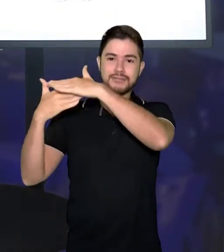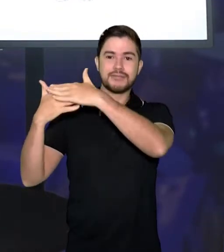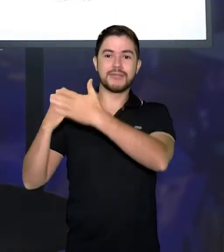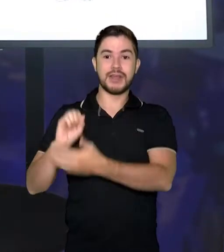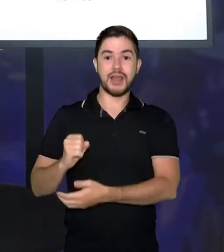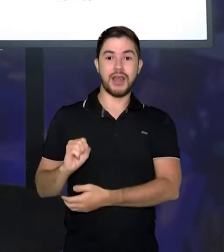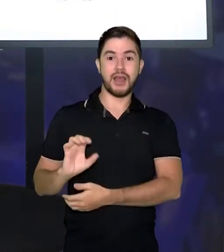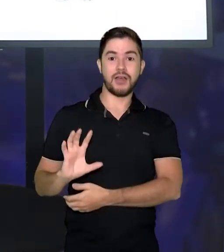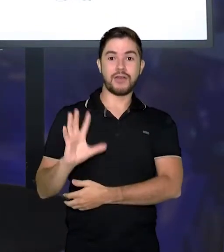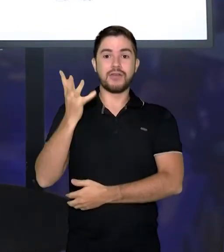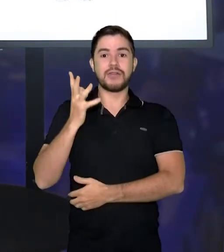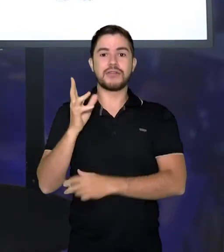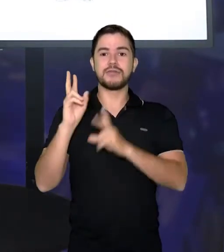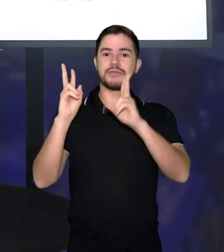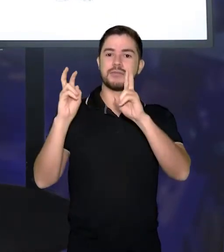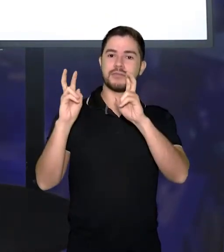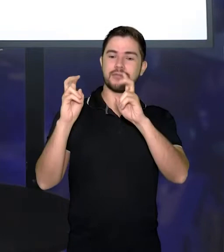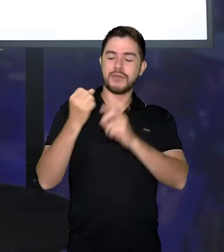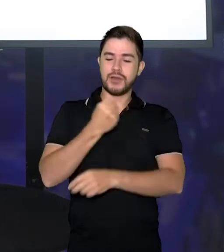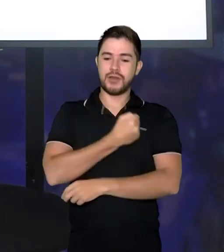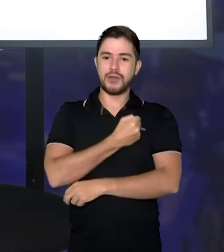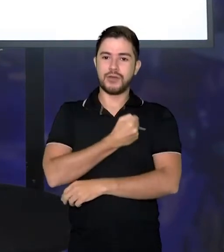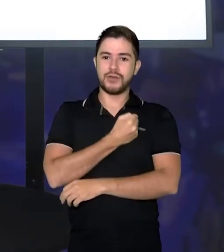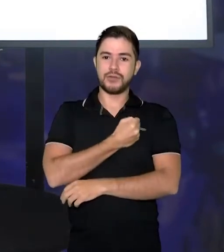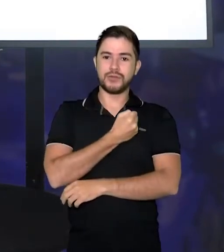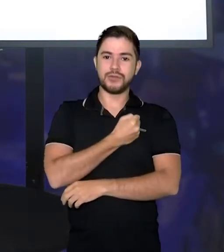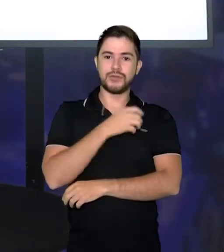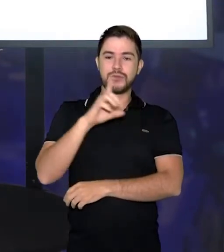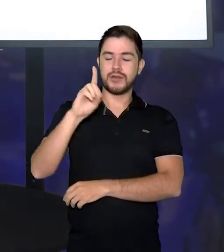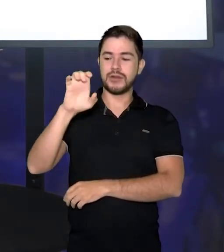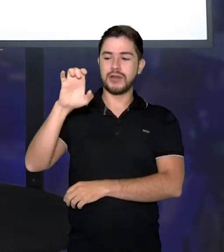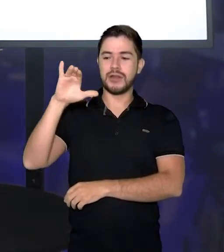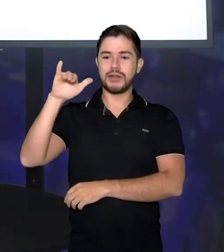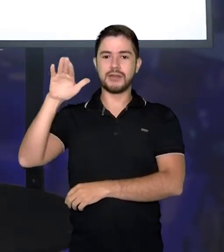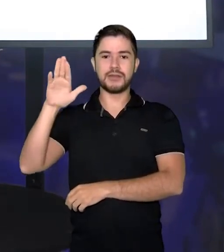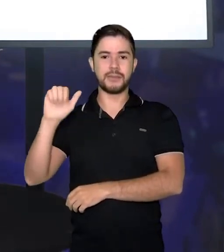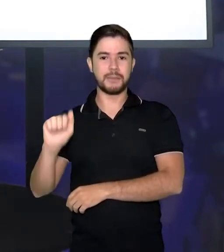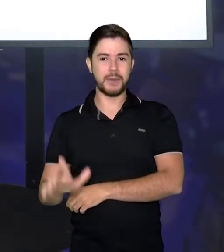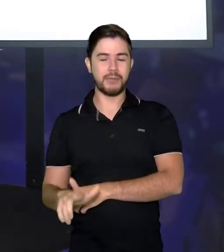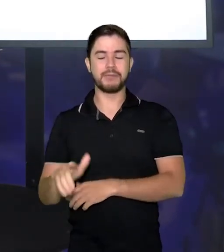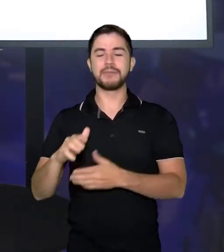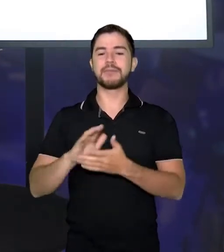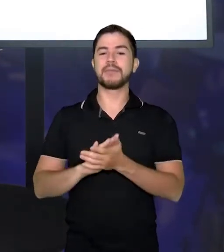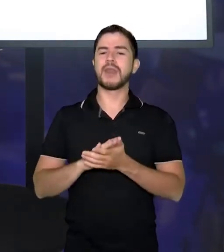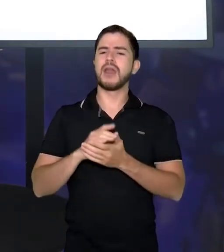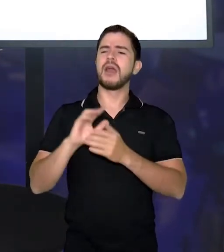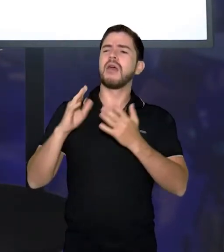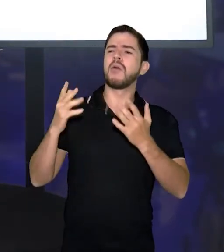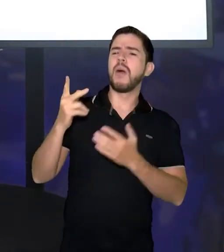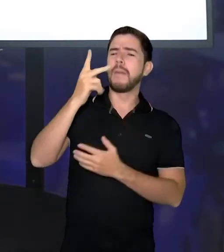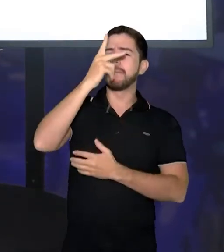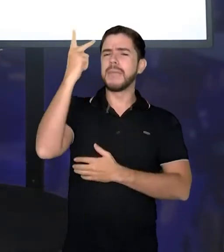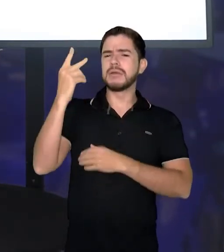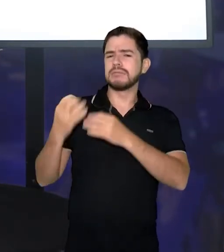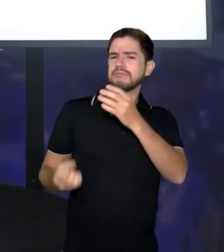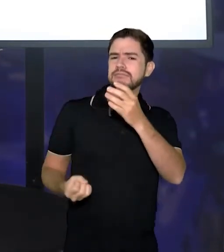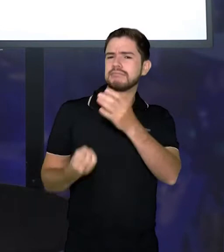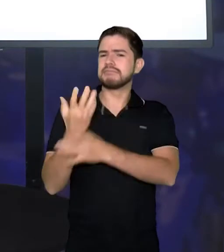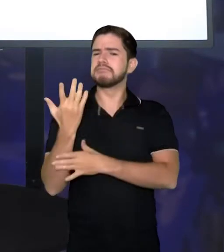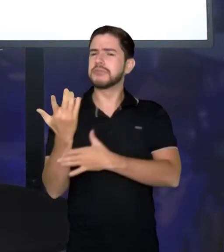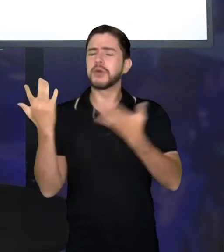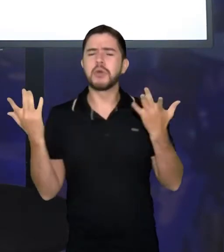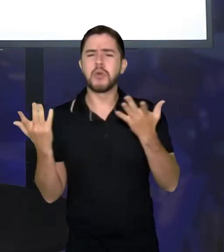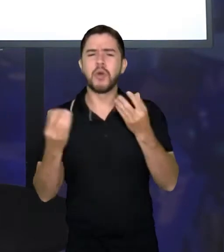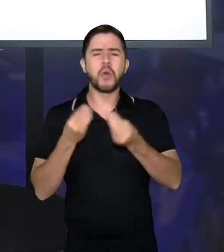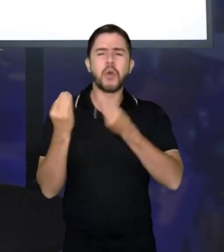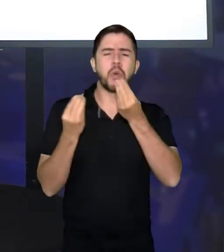de número decimal. Quem foi, professor, que fez essa evolução? Quem imaginou